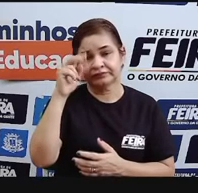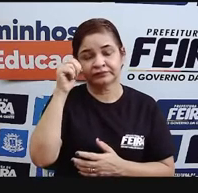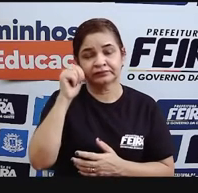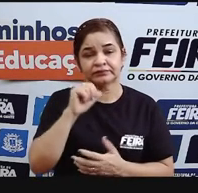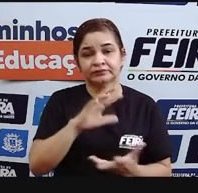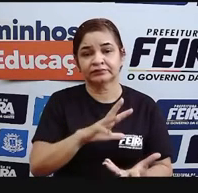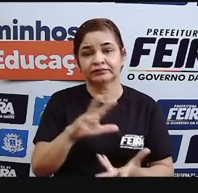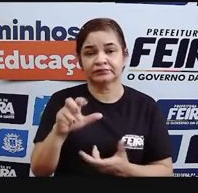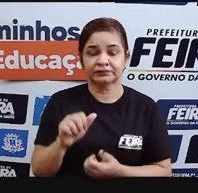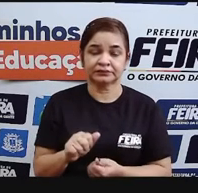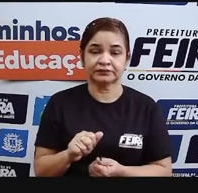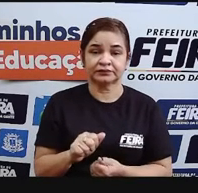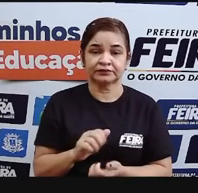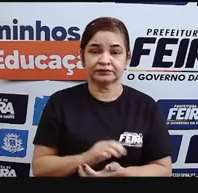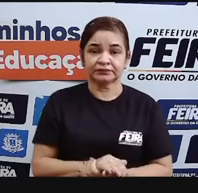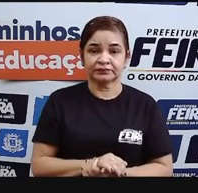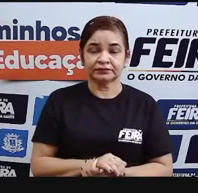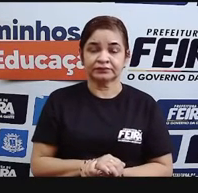mundo?